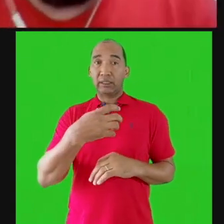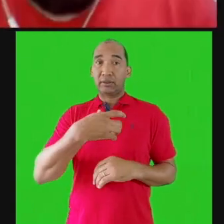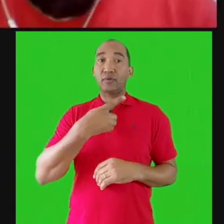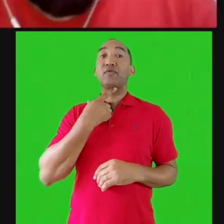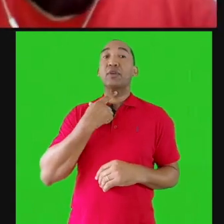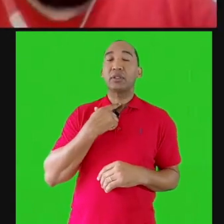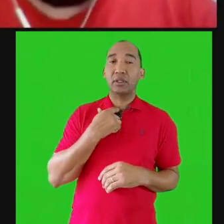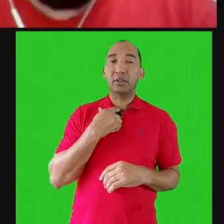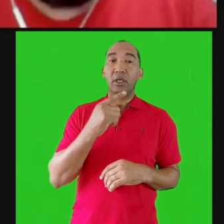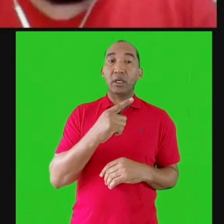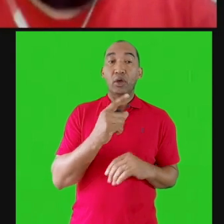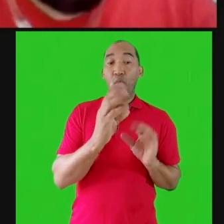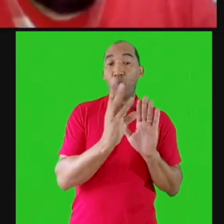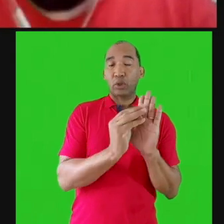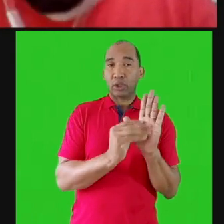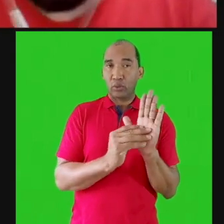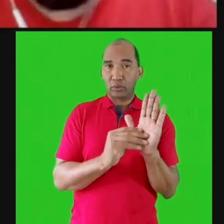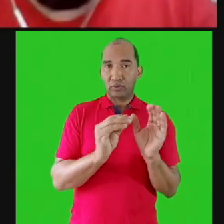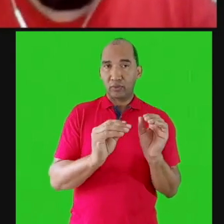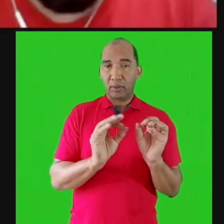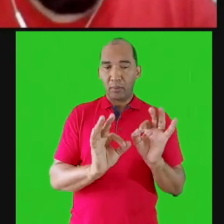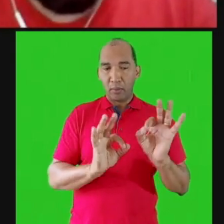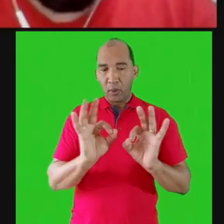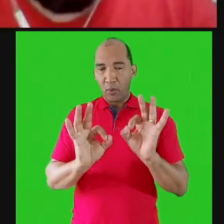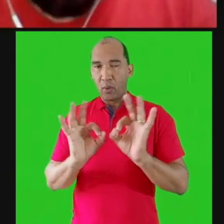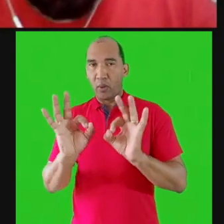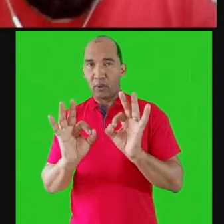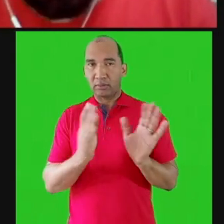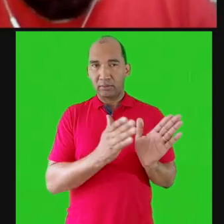diversidade de conteúdo que a gente pôde produzir dentro desse processo.